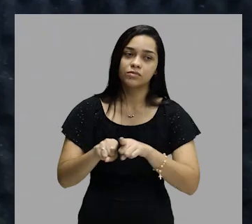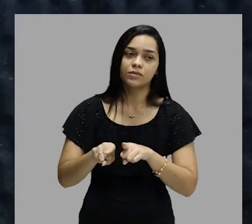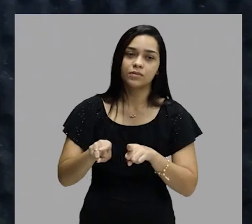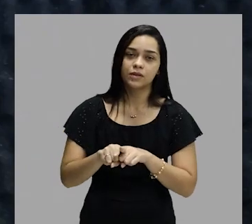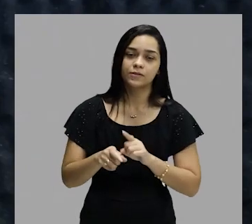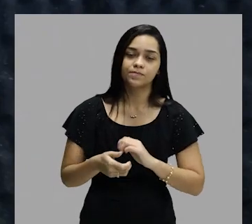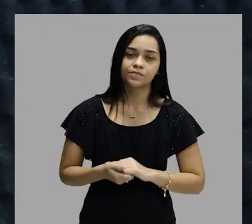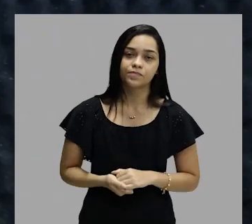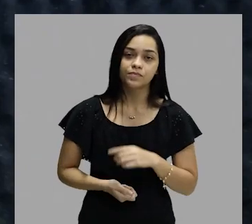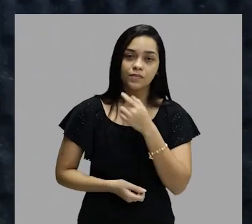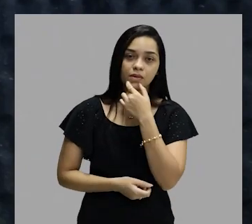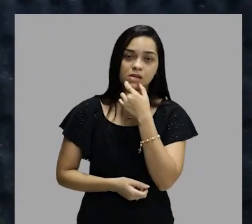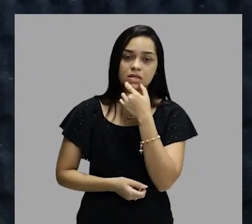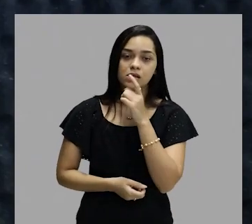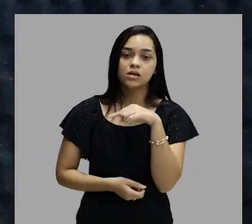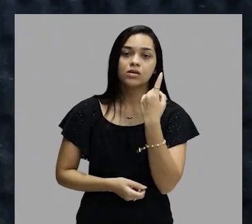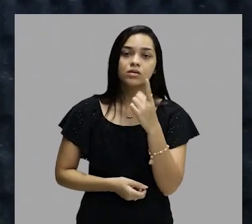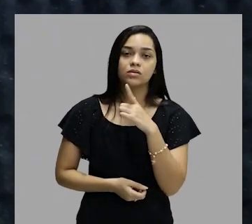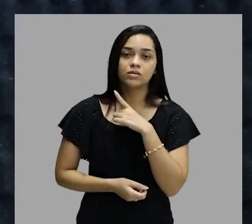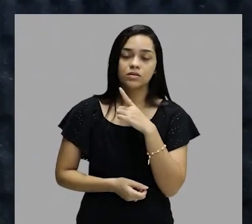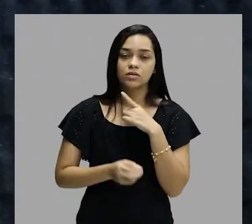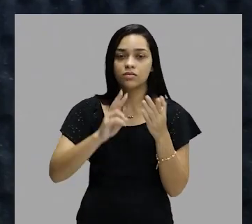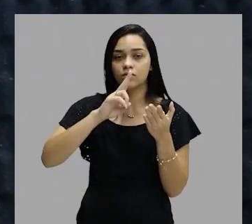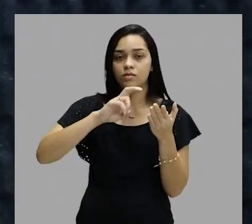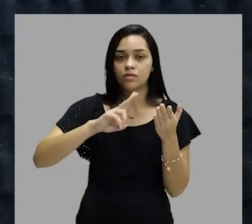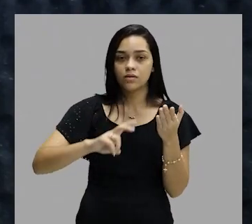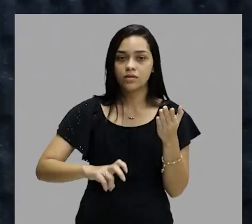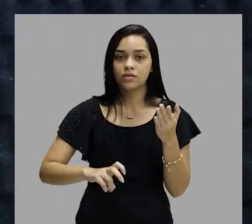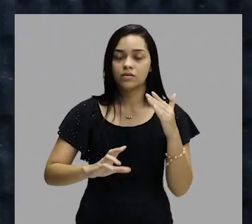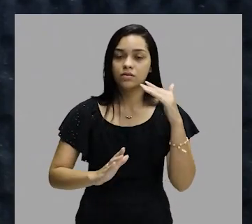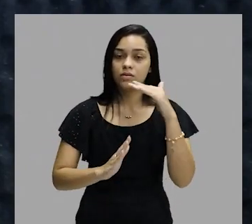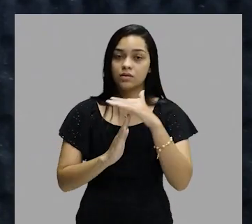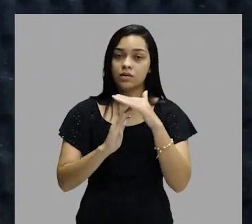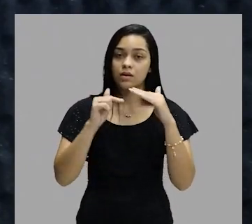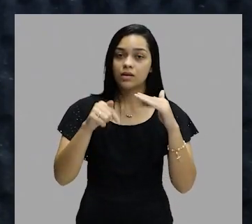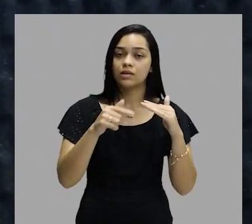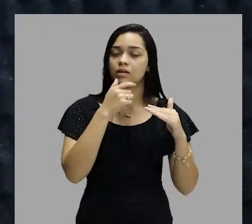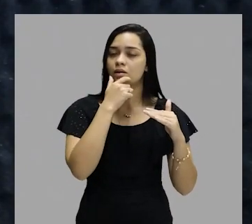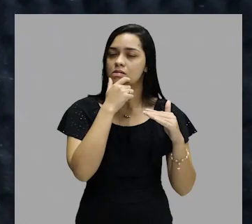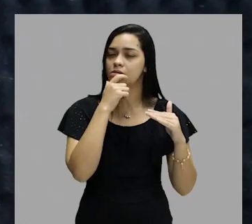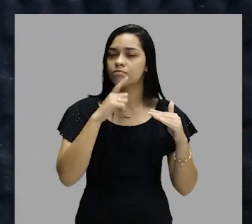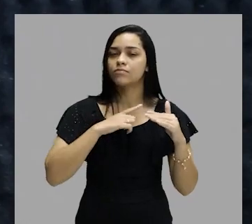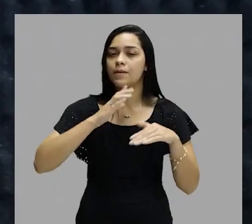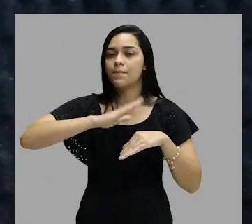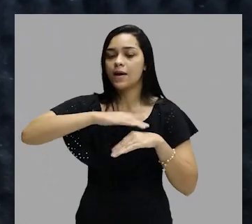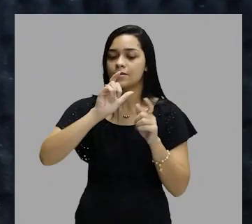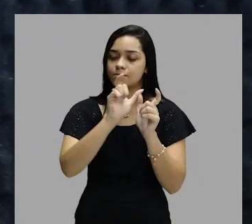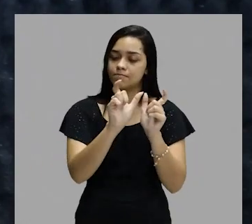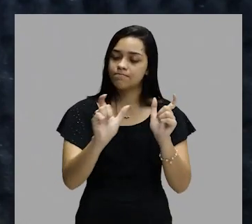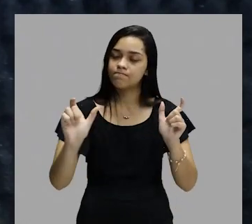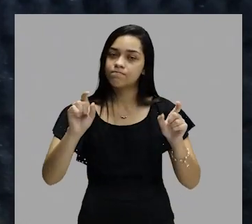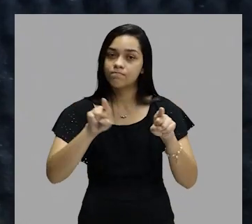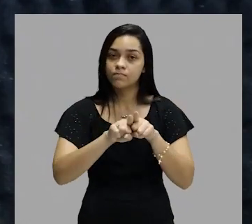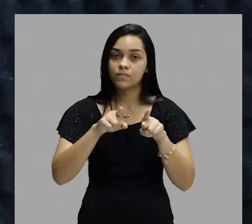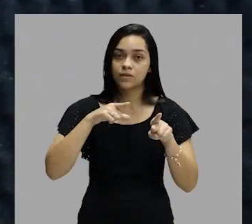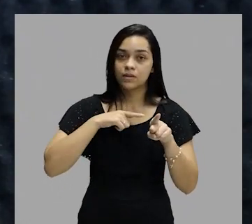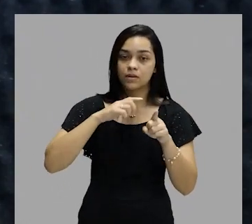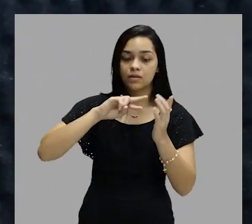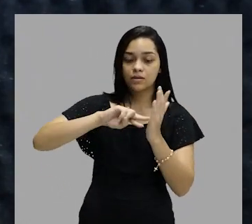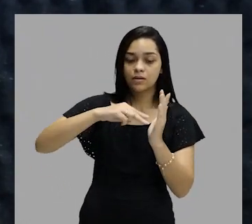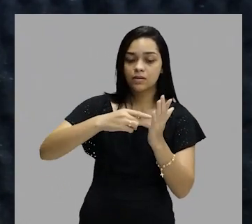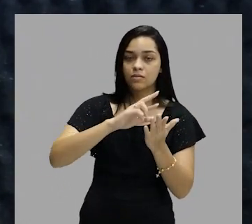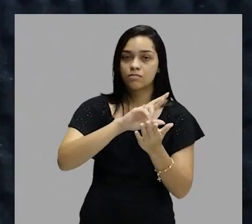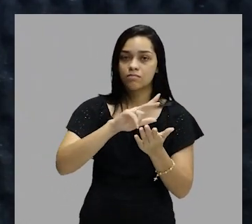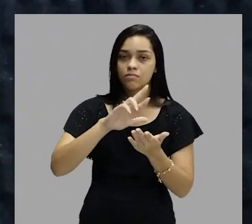Em inglês, como nós temos um vocabulário bem mais limitado do que na língua portuguesa, que tem muito mais palavras, a polissemia é